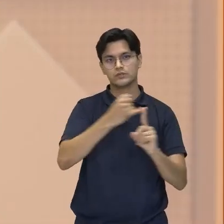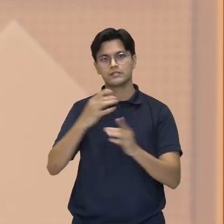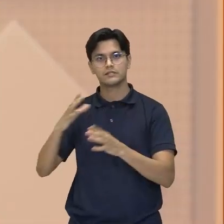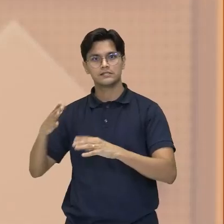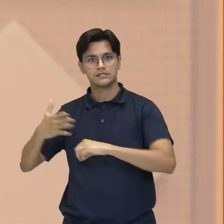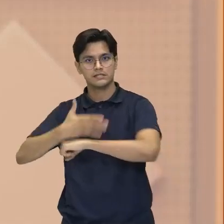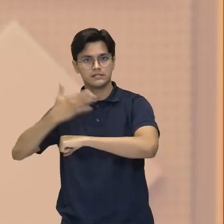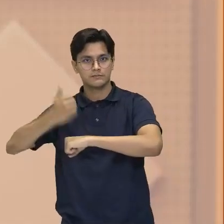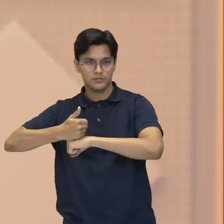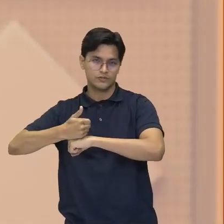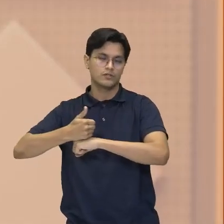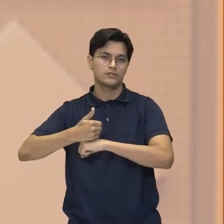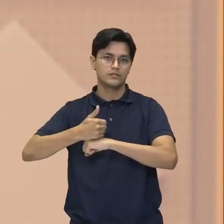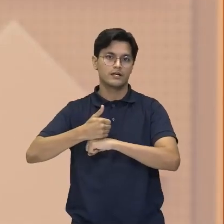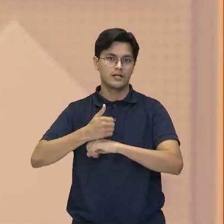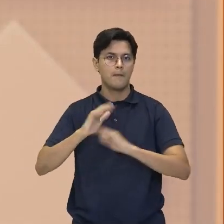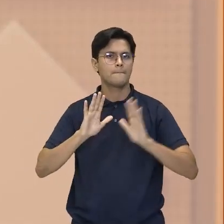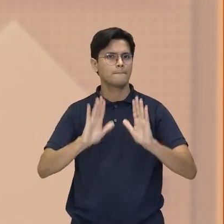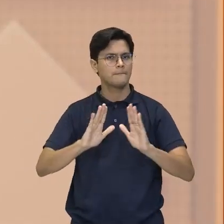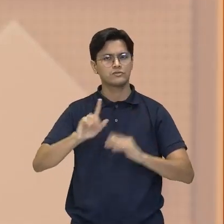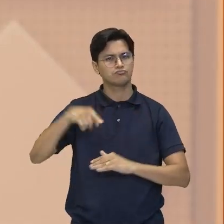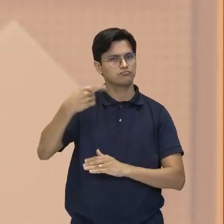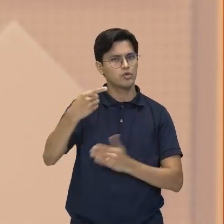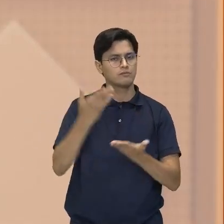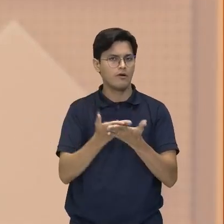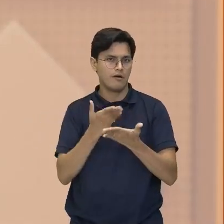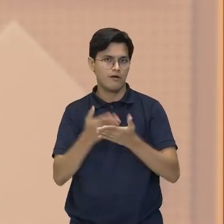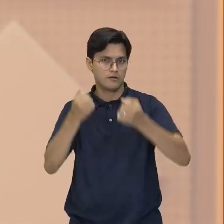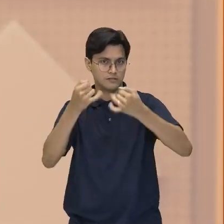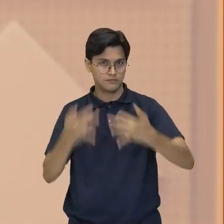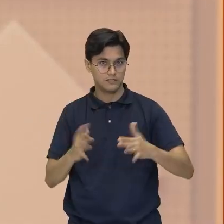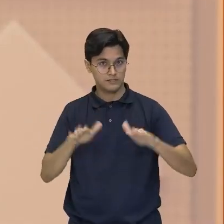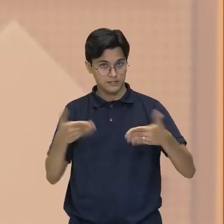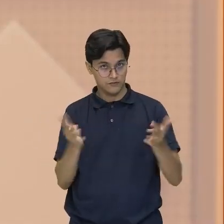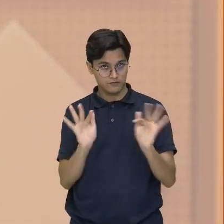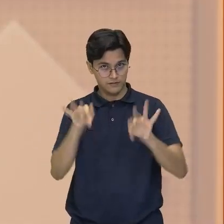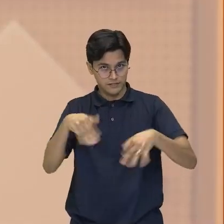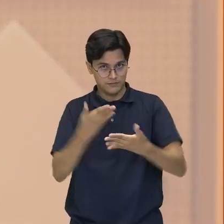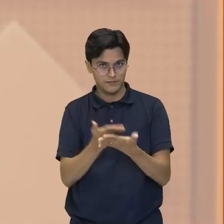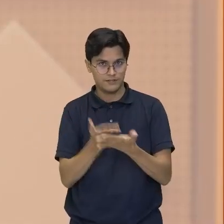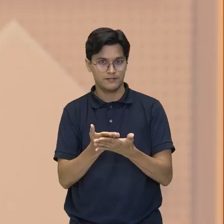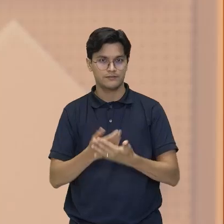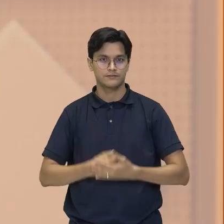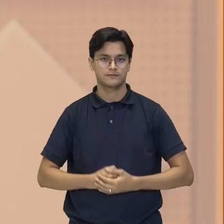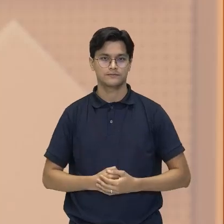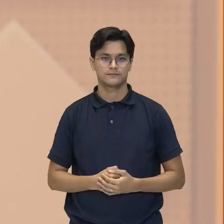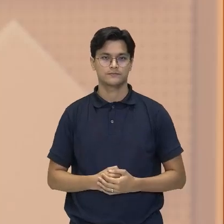tema para próximas aulas, certo? Então, a gente finaliza assim a nossa aula.